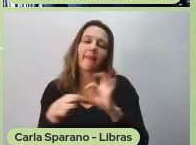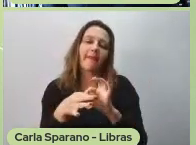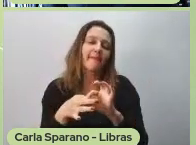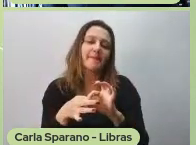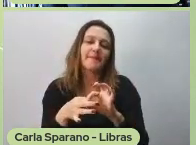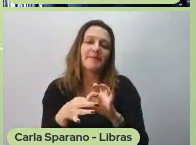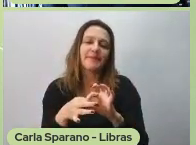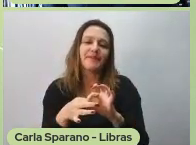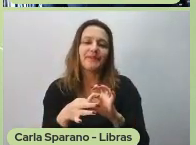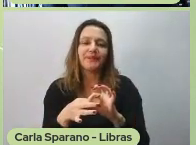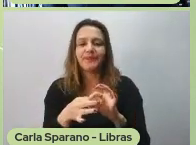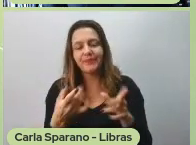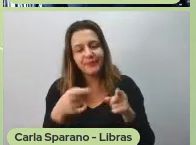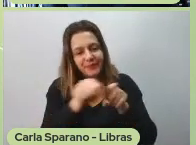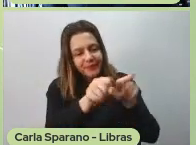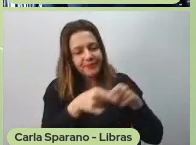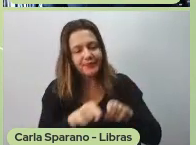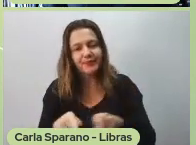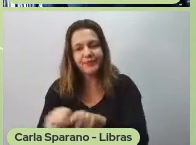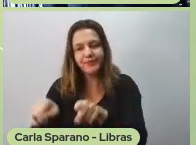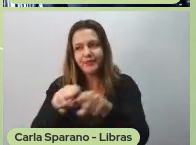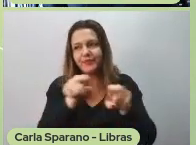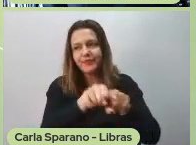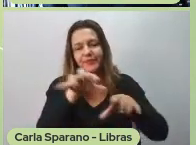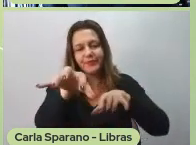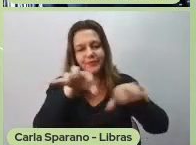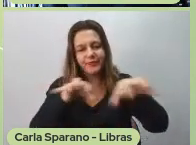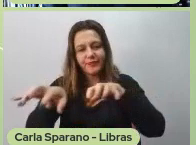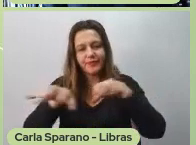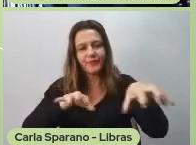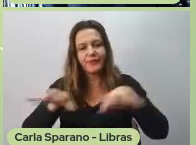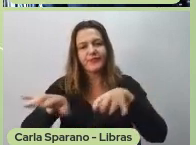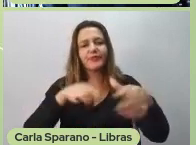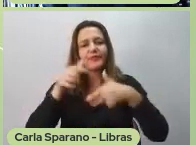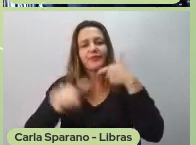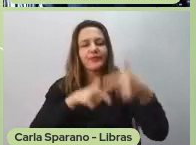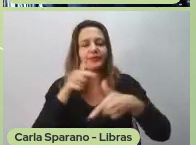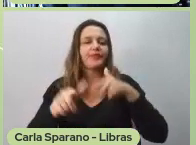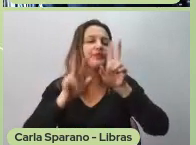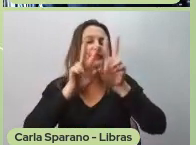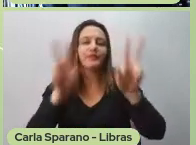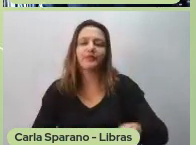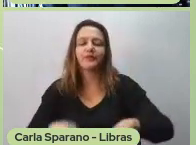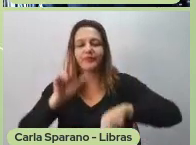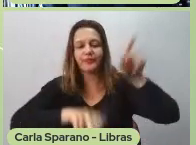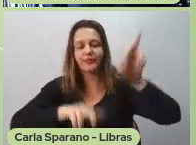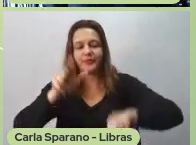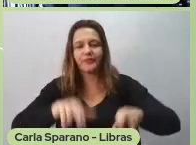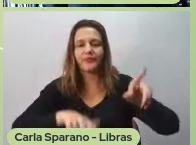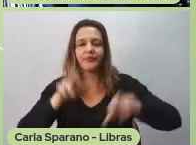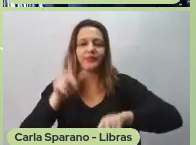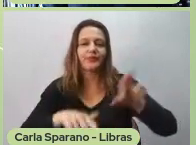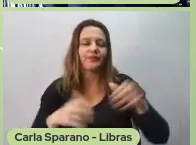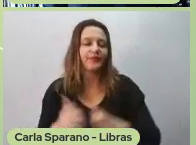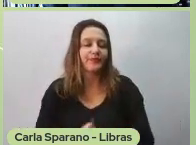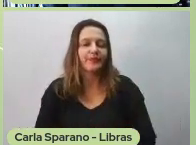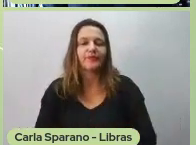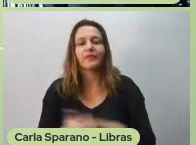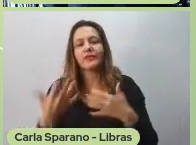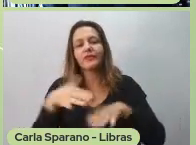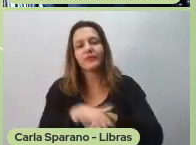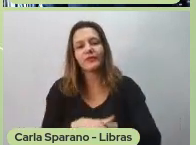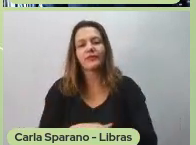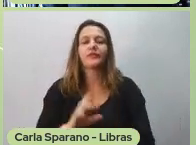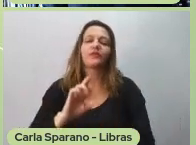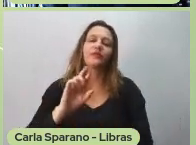a pactos e a todo um ecossistema que trabalha a diversidade e inclusão, como a ONU Mulheres, como a REIS, que